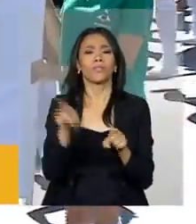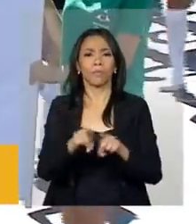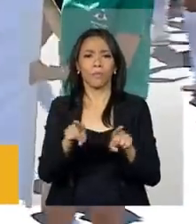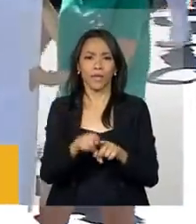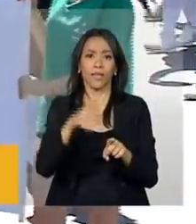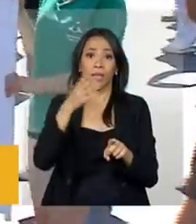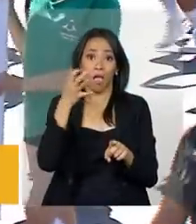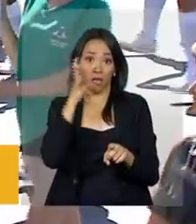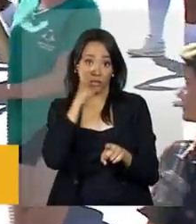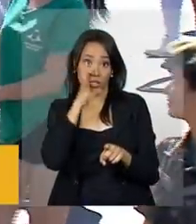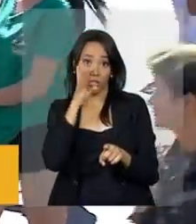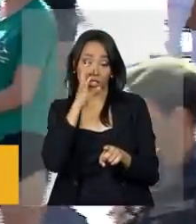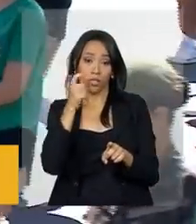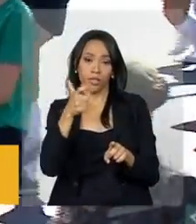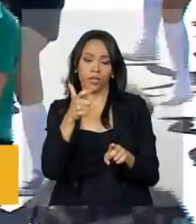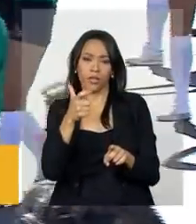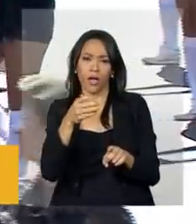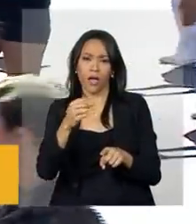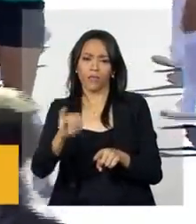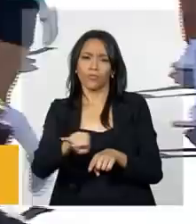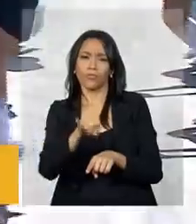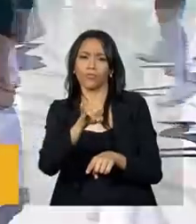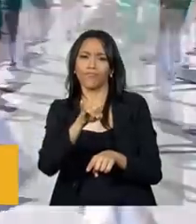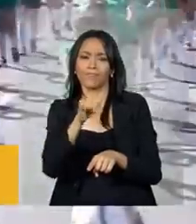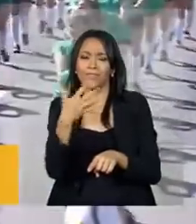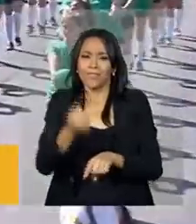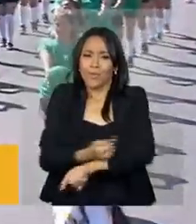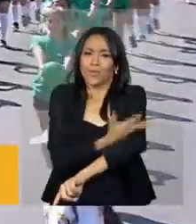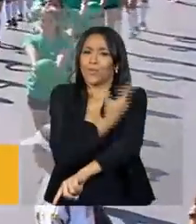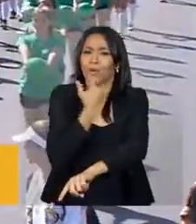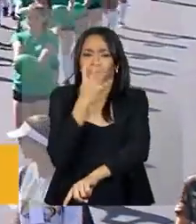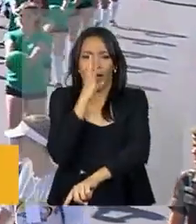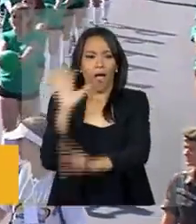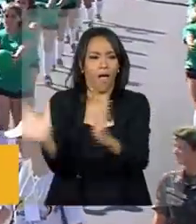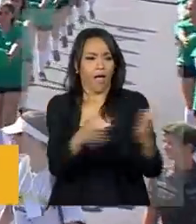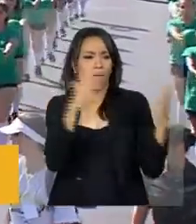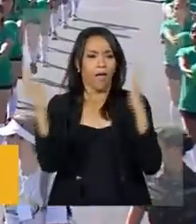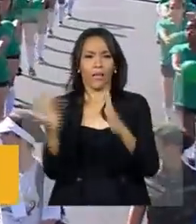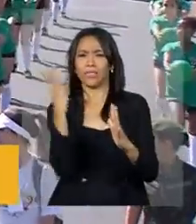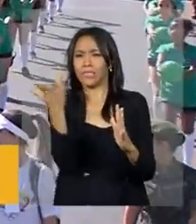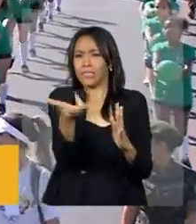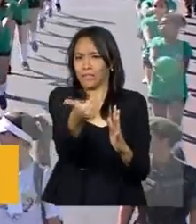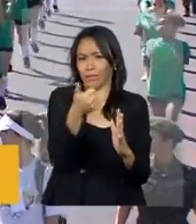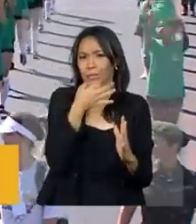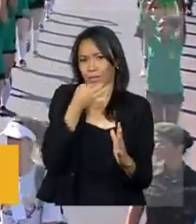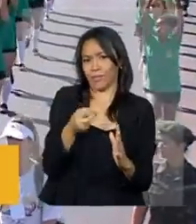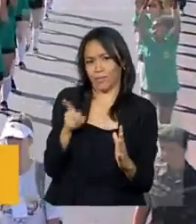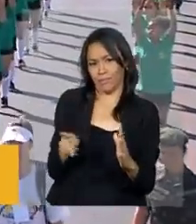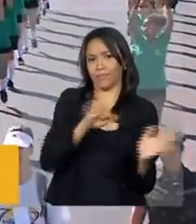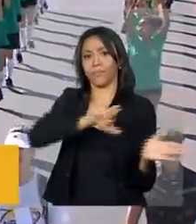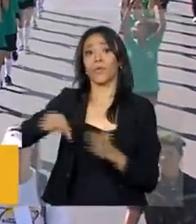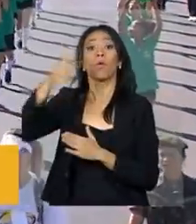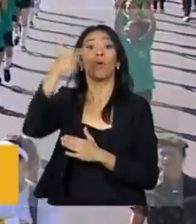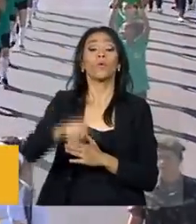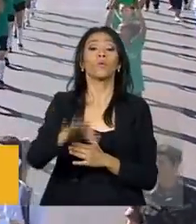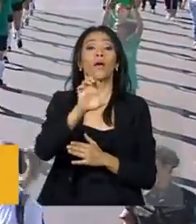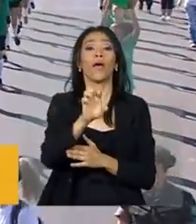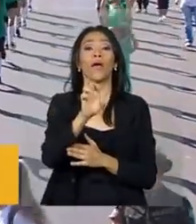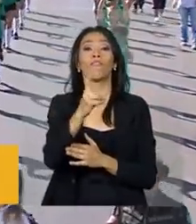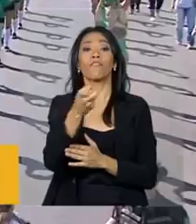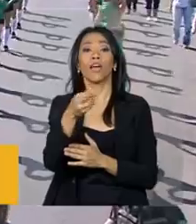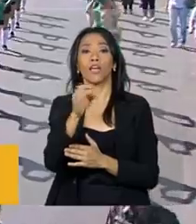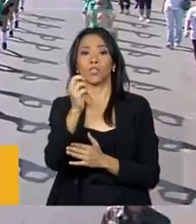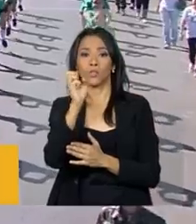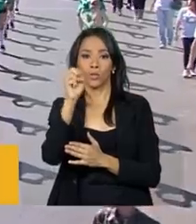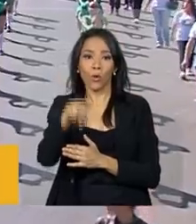Washington Simões diz que sempre se emociona muito com os desfiles, que são lindos, segundo ele. Agora o Everton Guedes Rodrigues, de